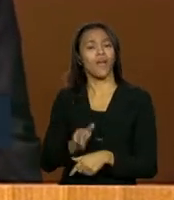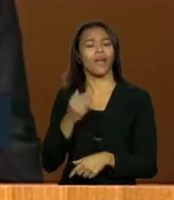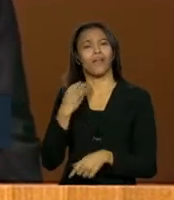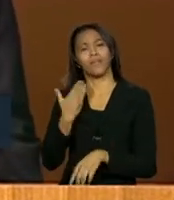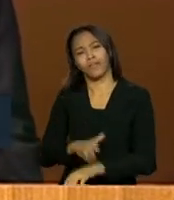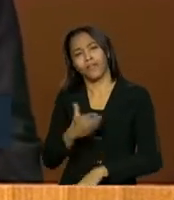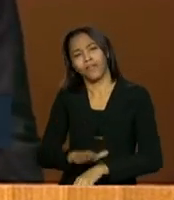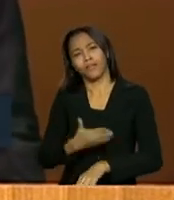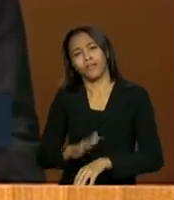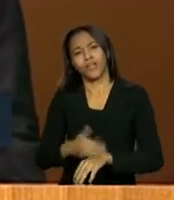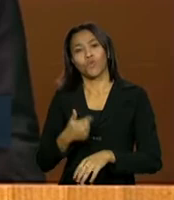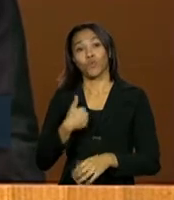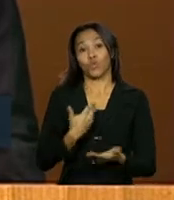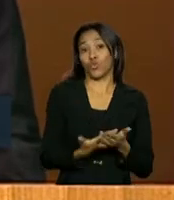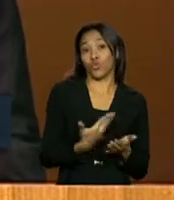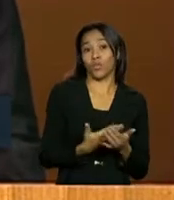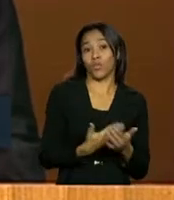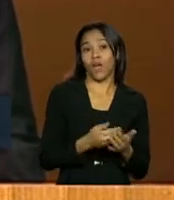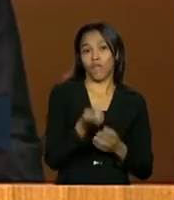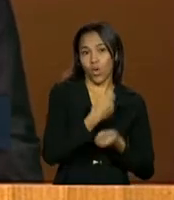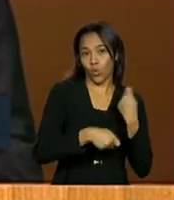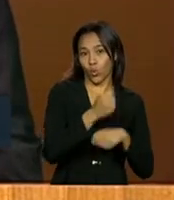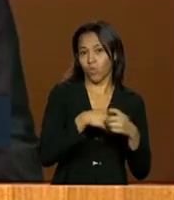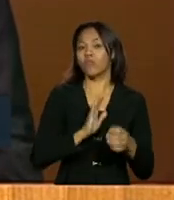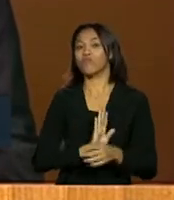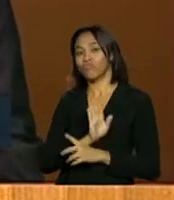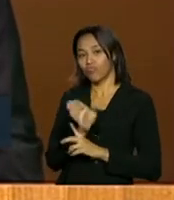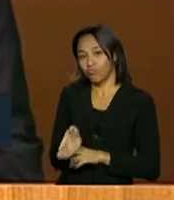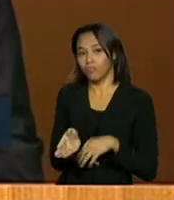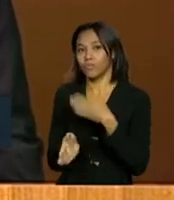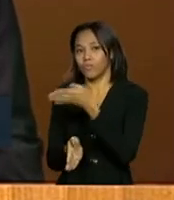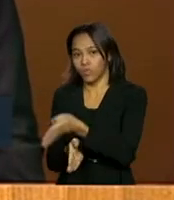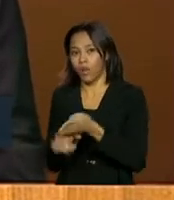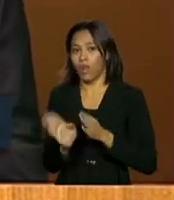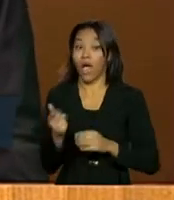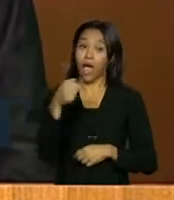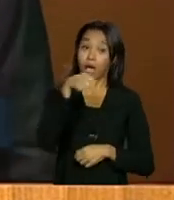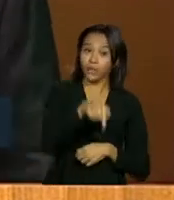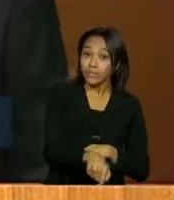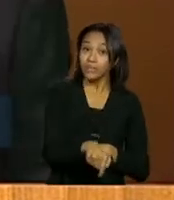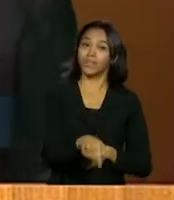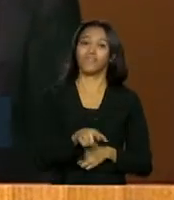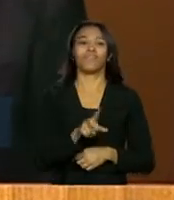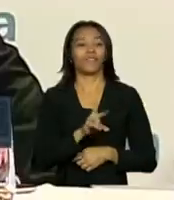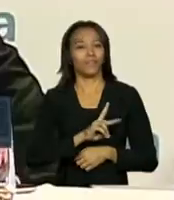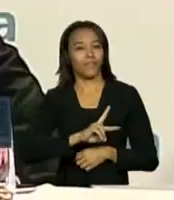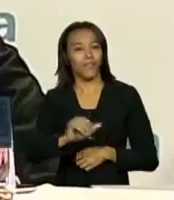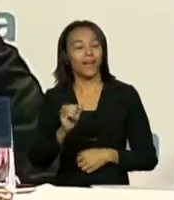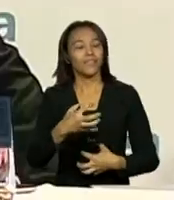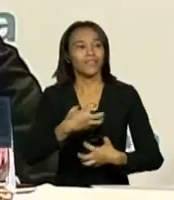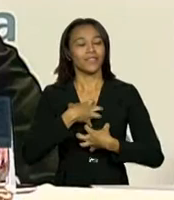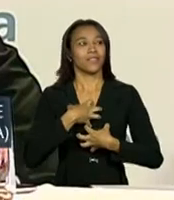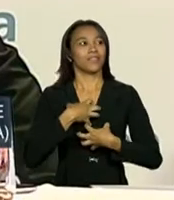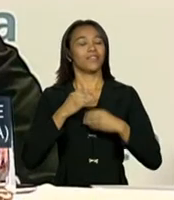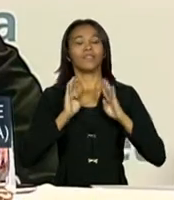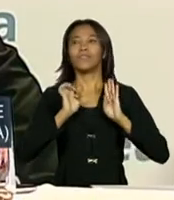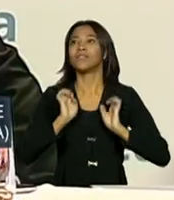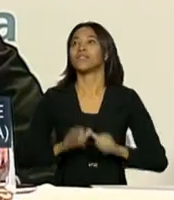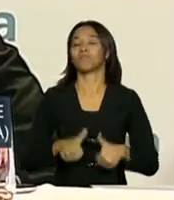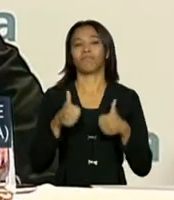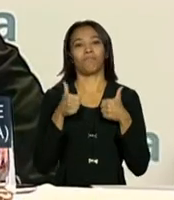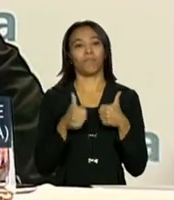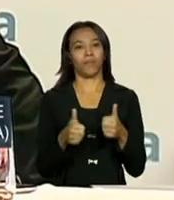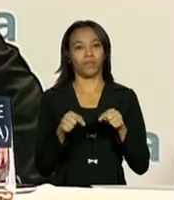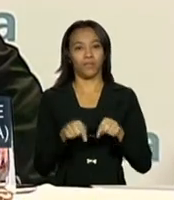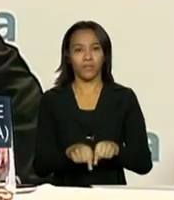quando fazia economia lá na Fundação Getúlio Vargas. Aqui eu sei que você vai se reencontrar consigo próprio.